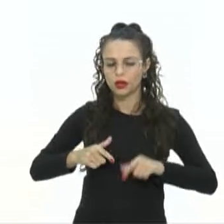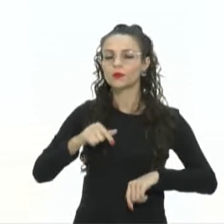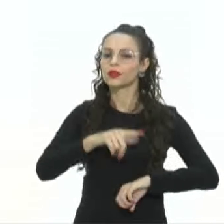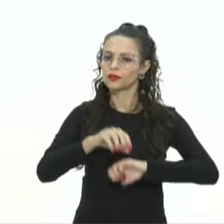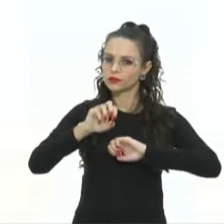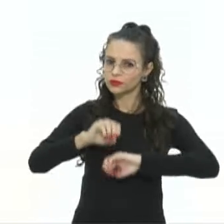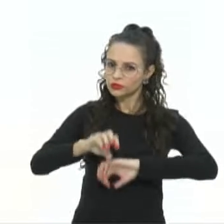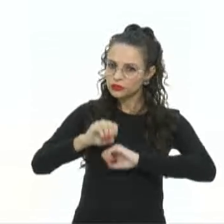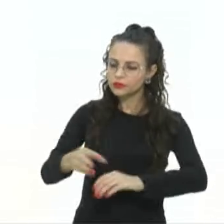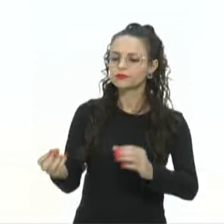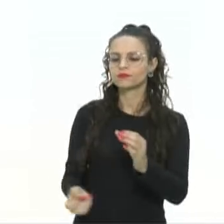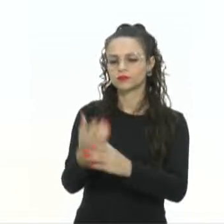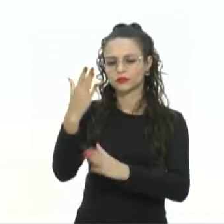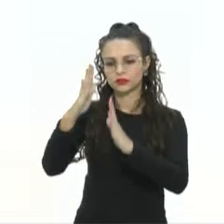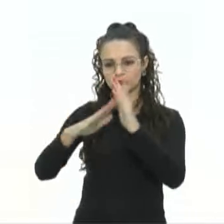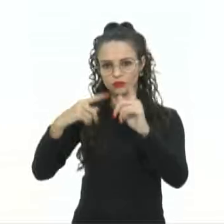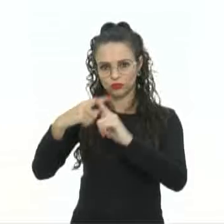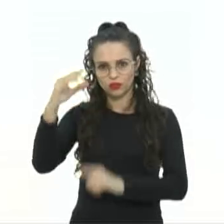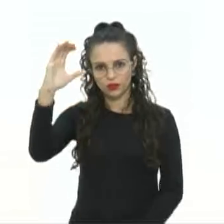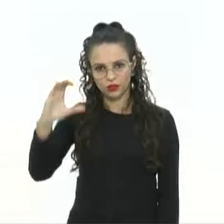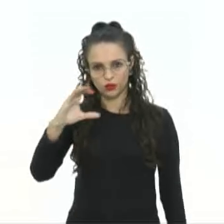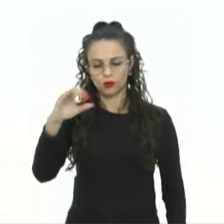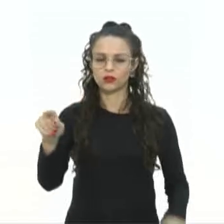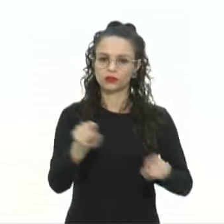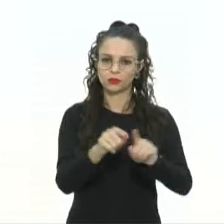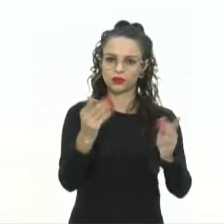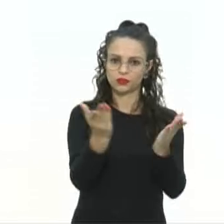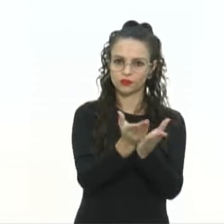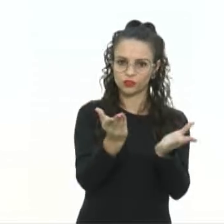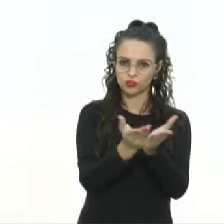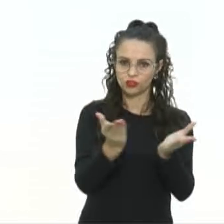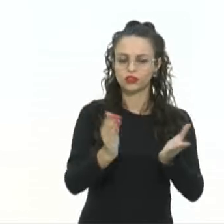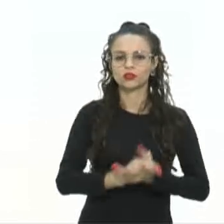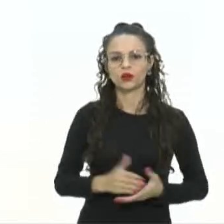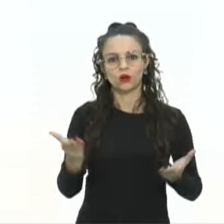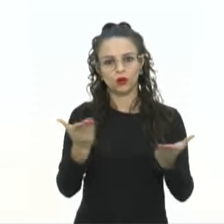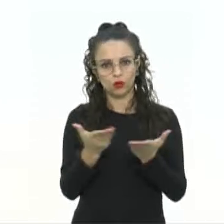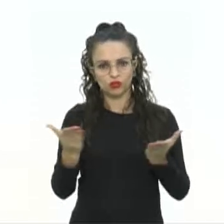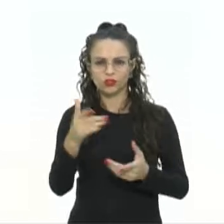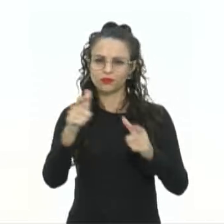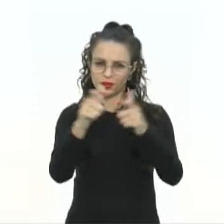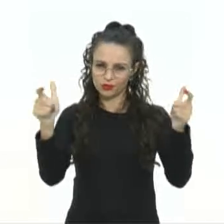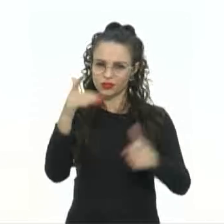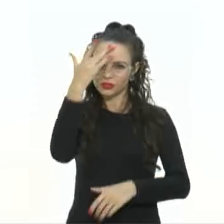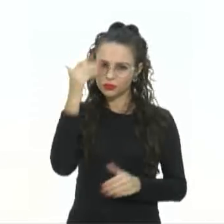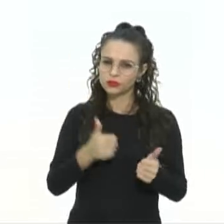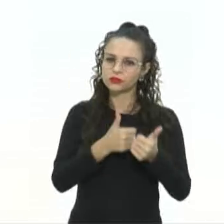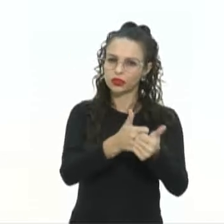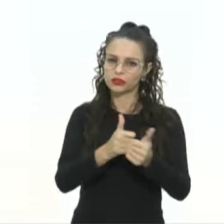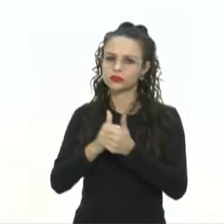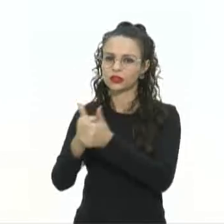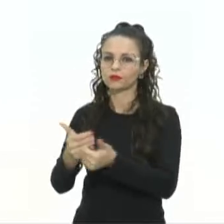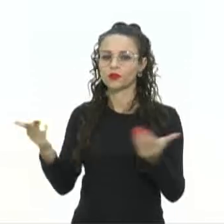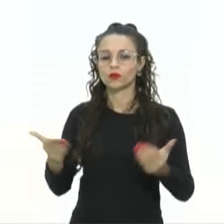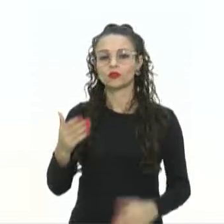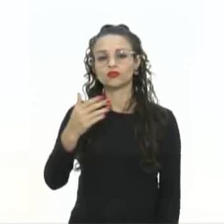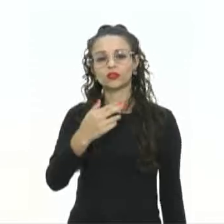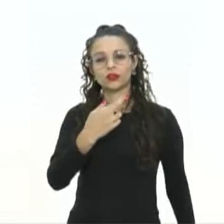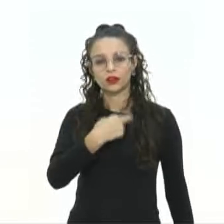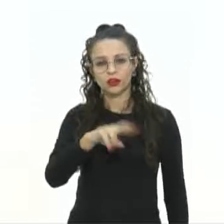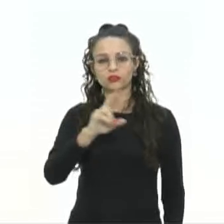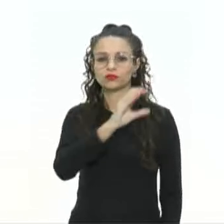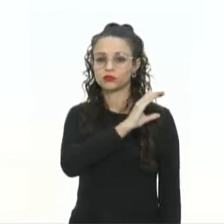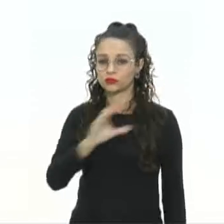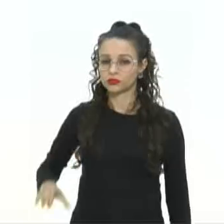deram origem à Igreja Católica e à Evangélica, hoje que a maioria das pessoas pratica. O cristianismo é hoje uma das maiores crenças